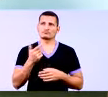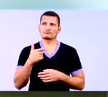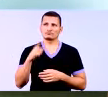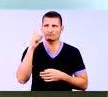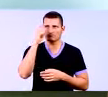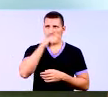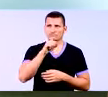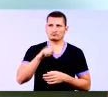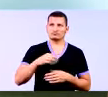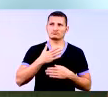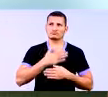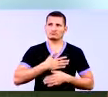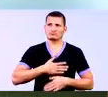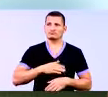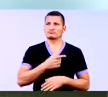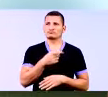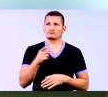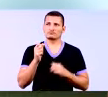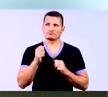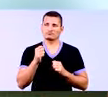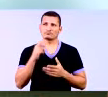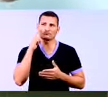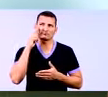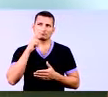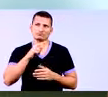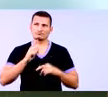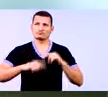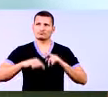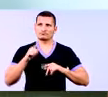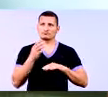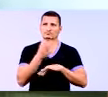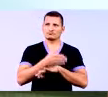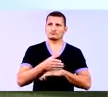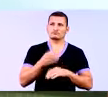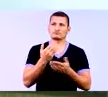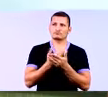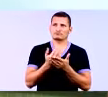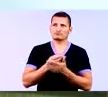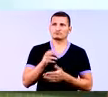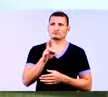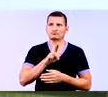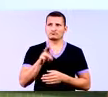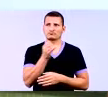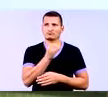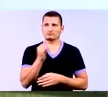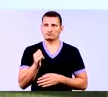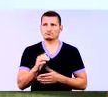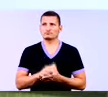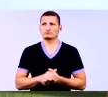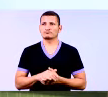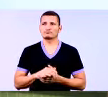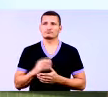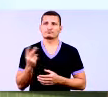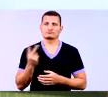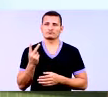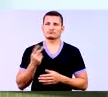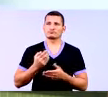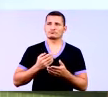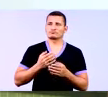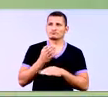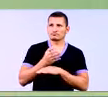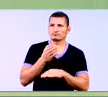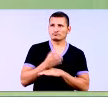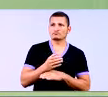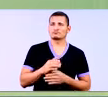muito tranquilo, vocês vão rever o material, participem das aulas, usem os tutores aí que a gente está participando com vocês, ok? Então,